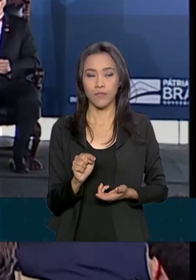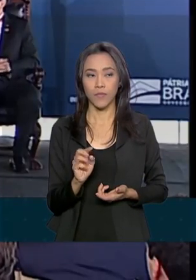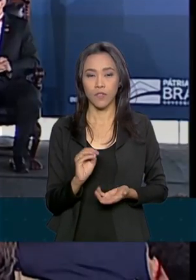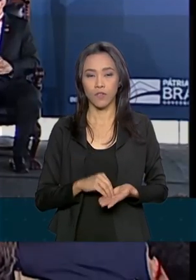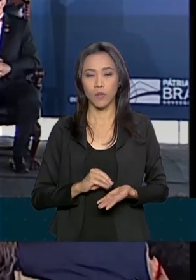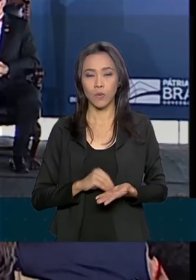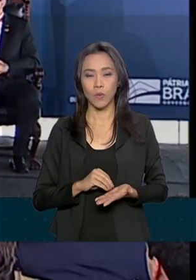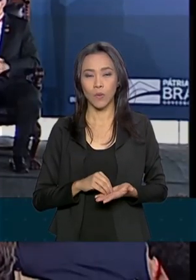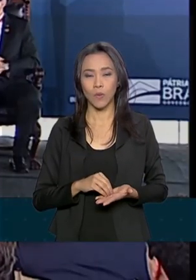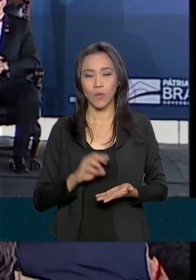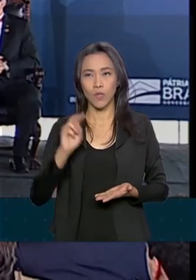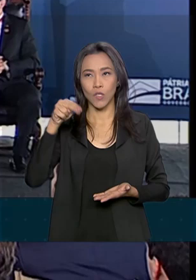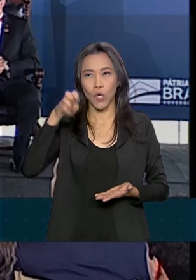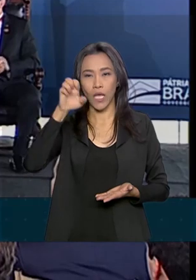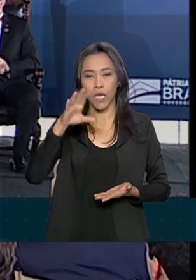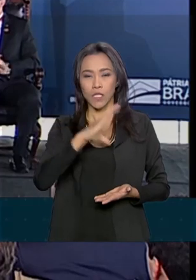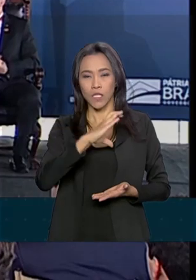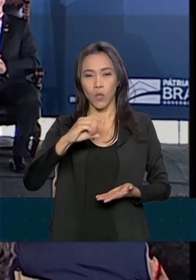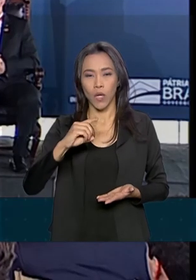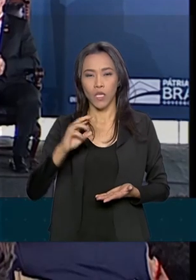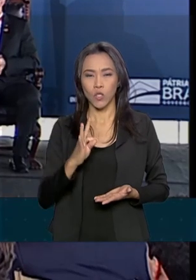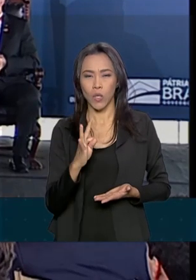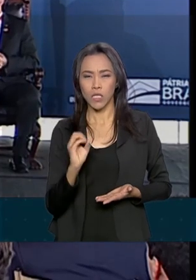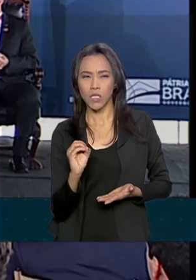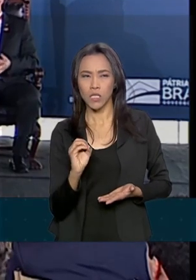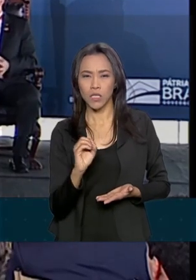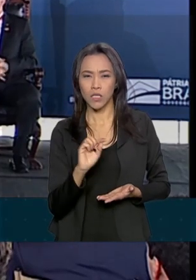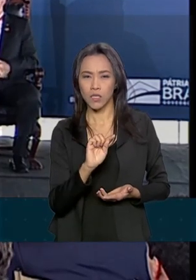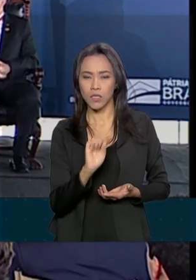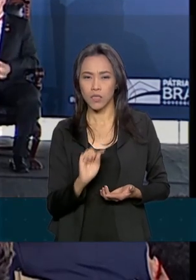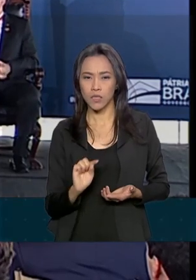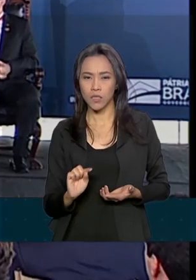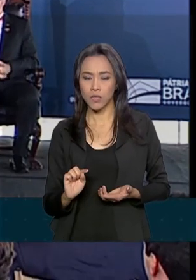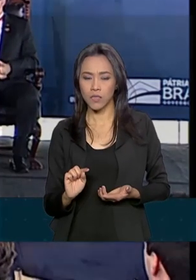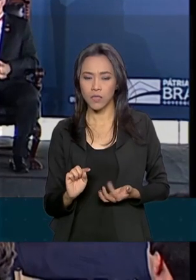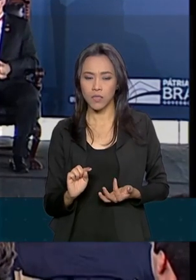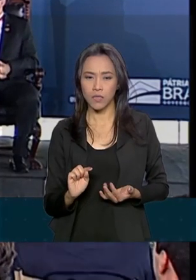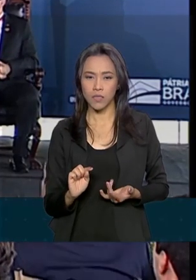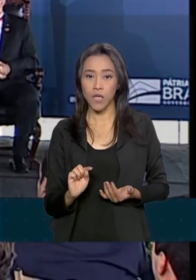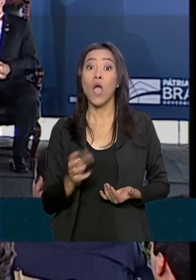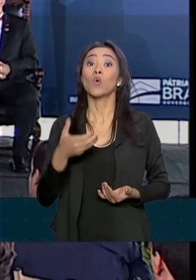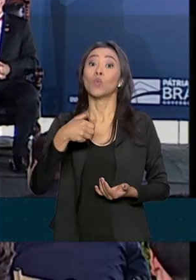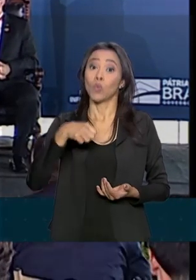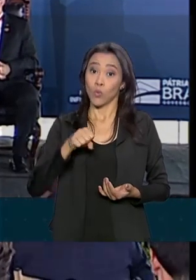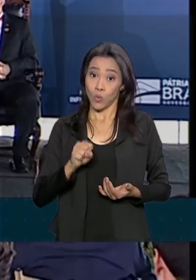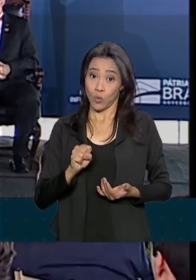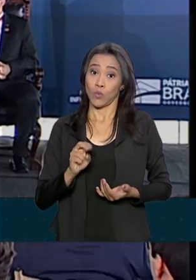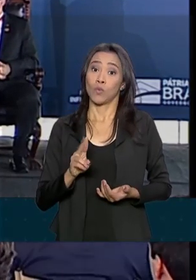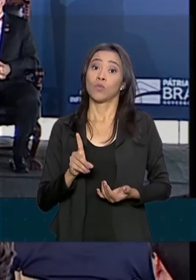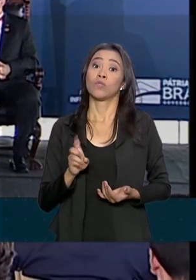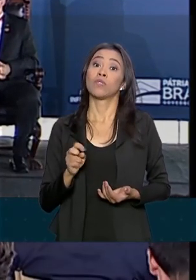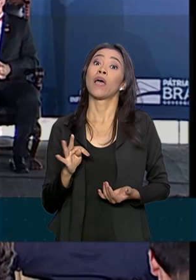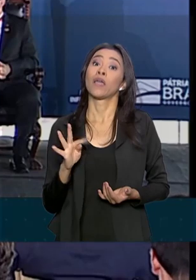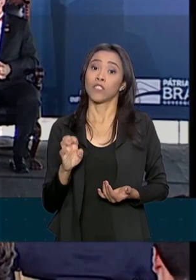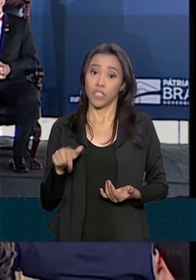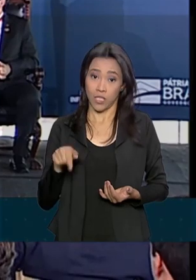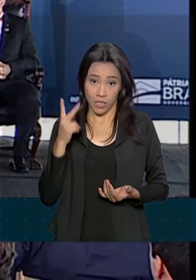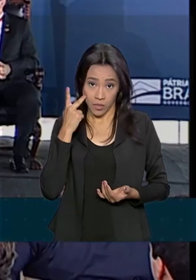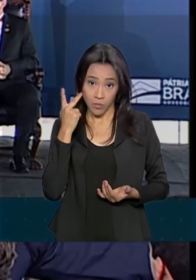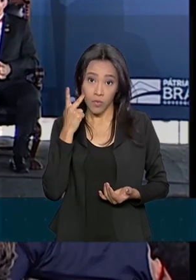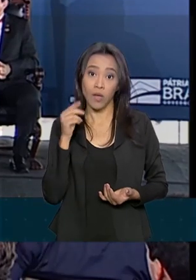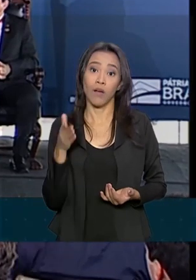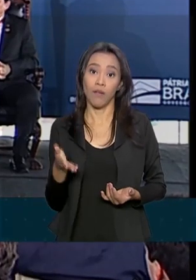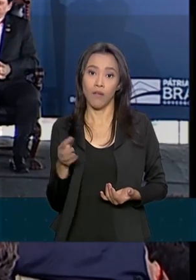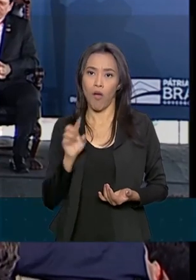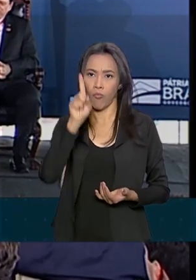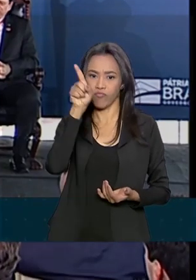Faltou aqui Nordeste, Centro-Oeste, Tocantins, Centro-Oeste, o Sudeste aqui em São Paulo, integrando então